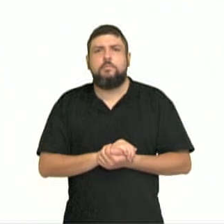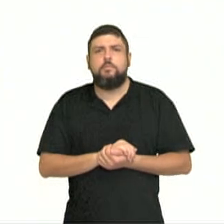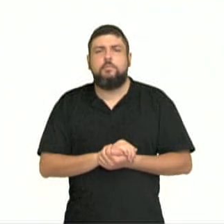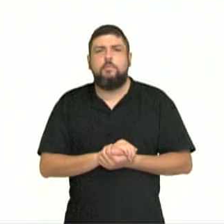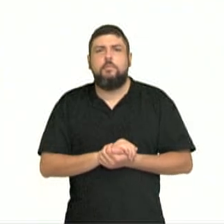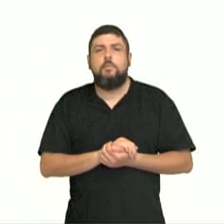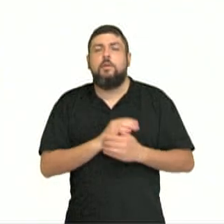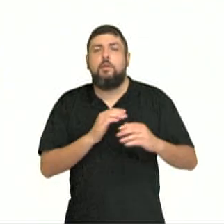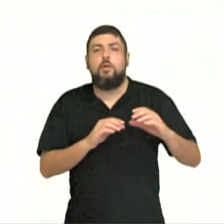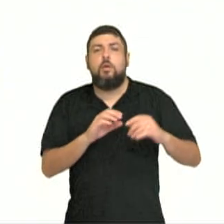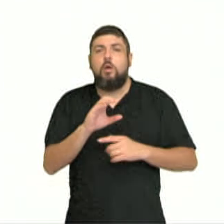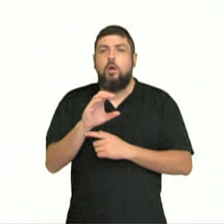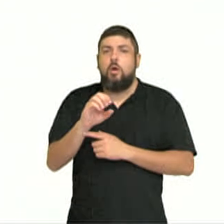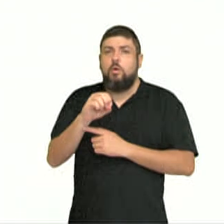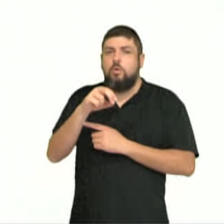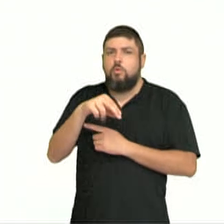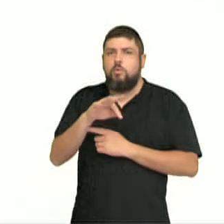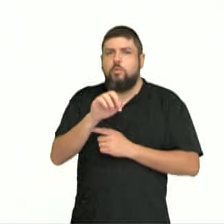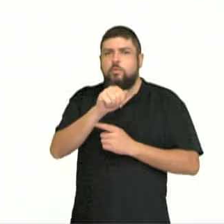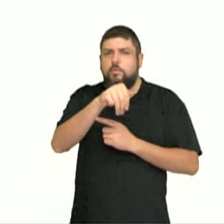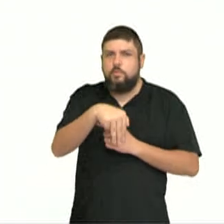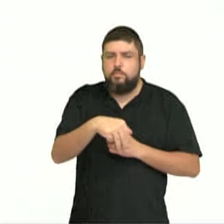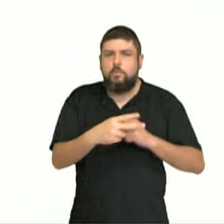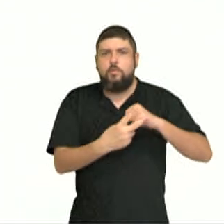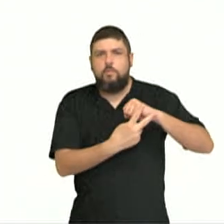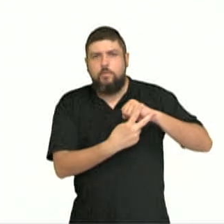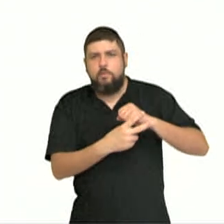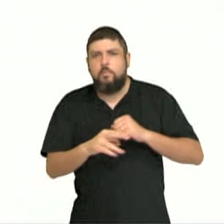um verbo, tranca o outro. Com isso,